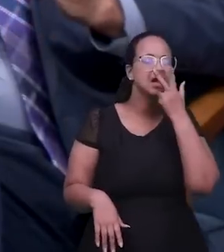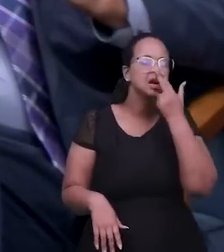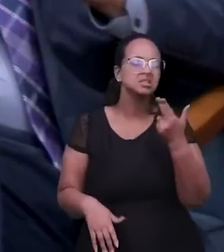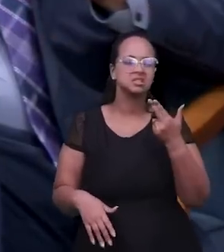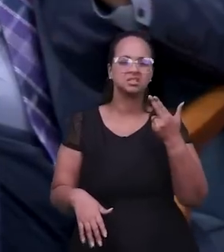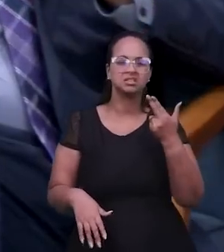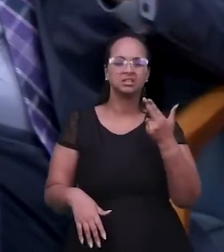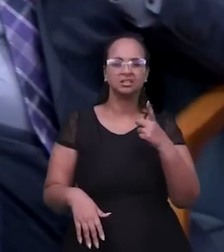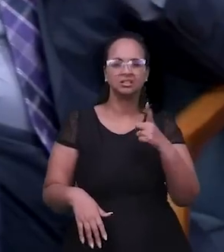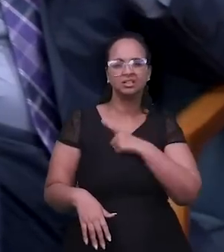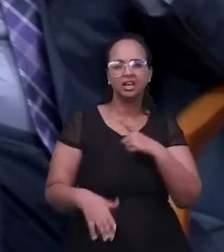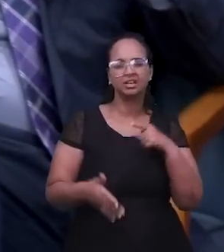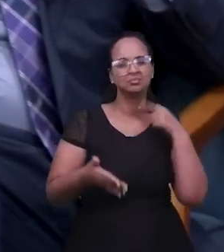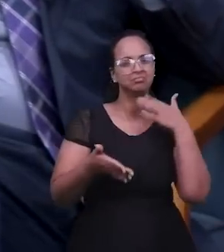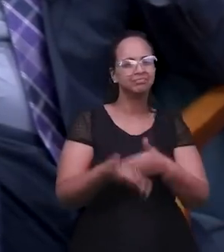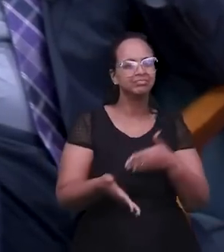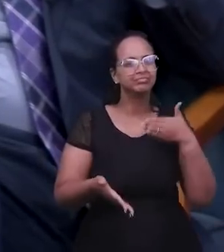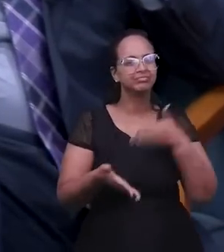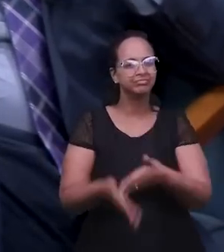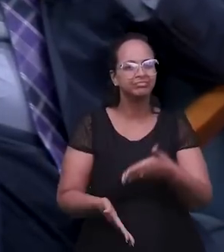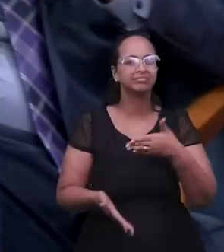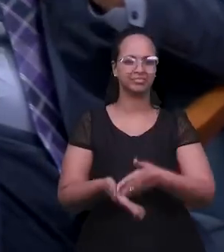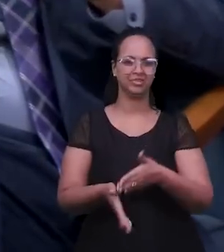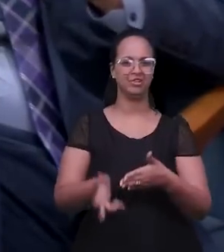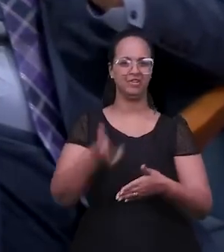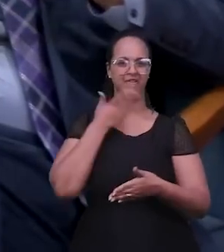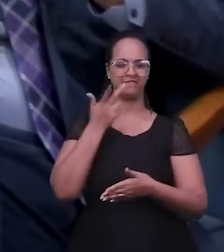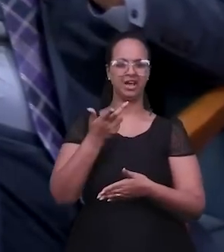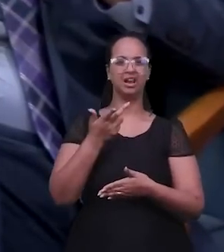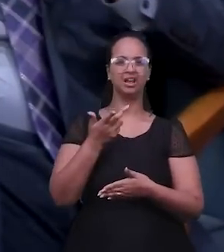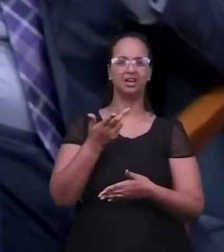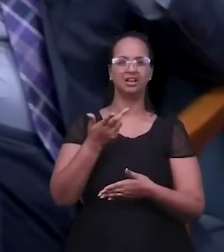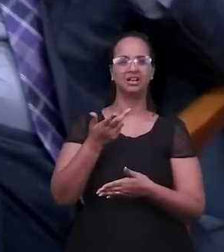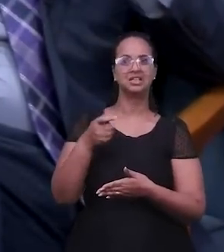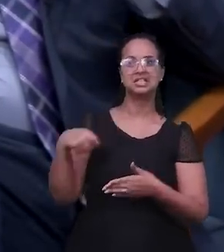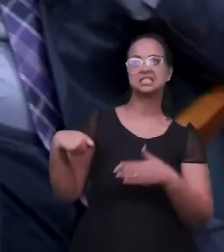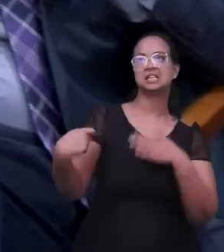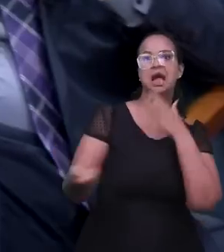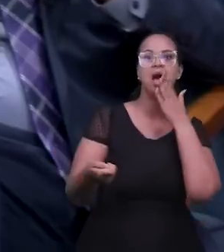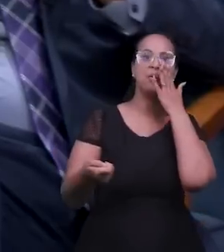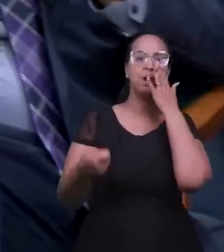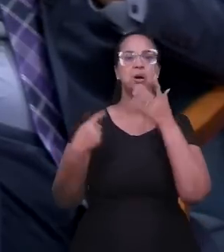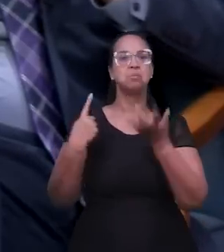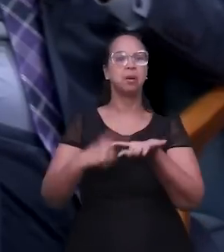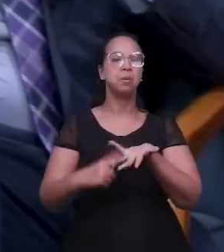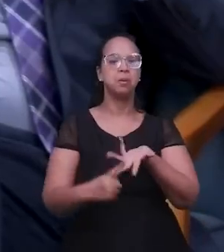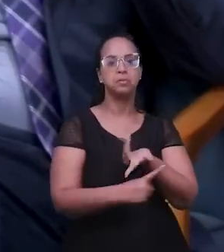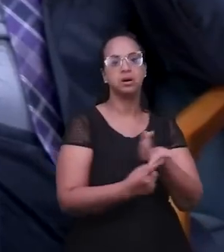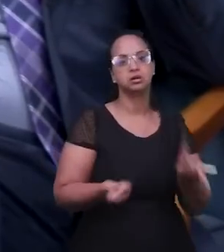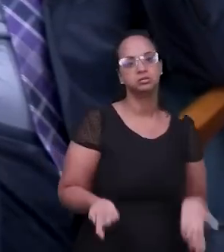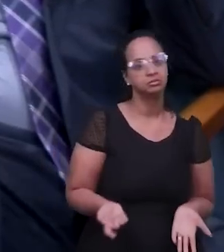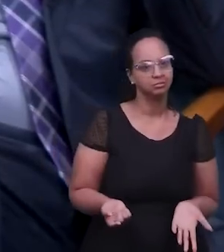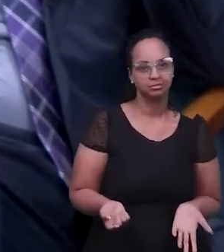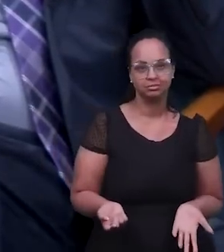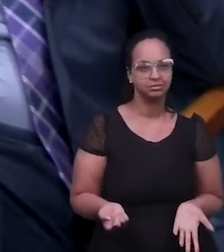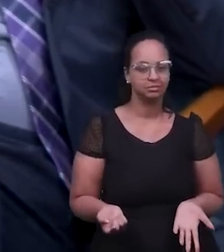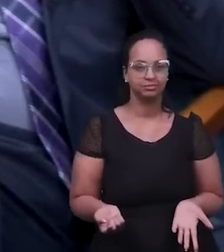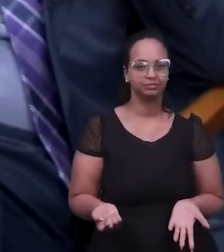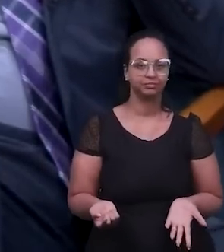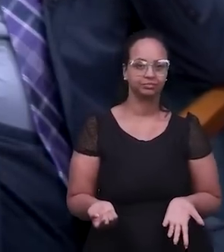nós estamos colocando uma pecha em alguém por isso ou